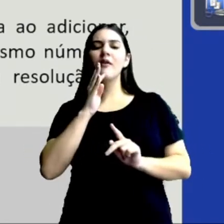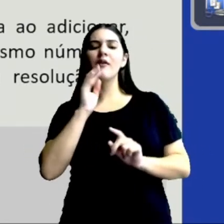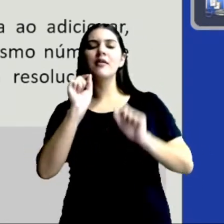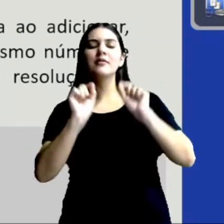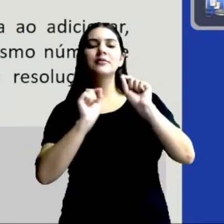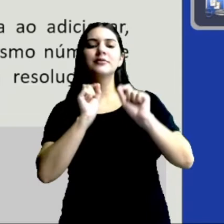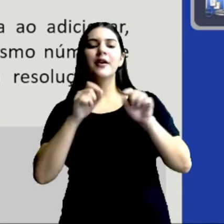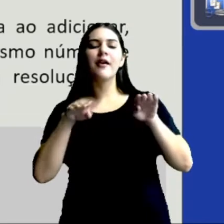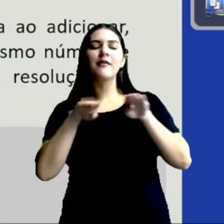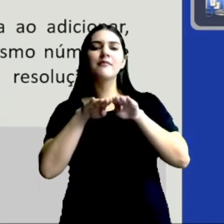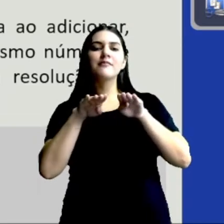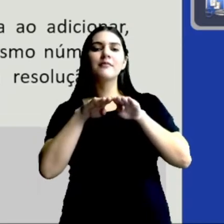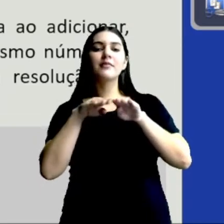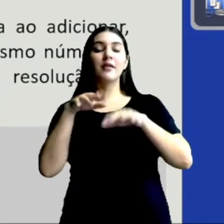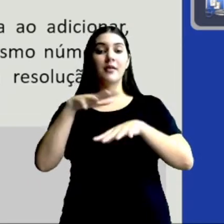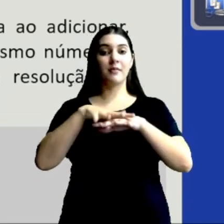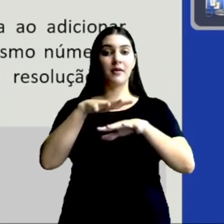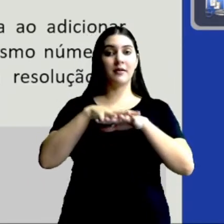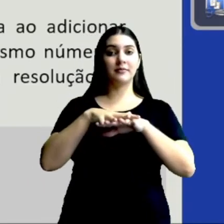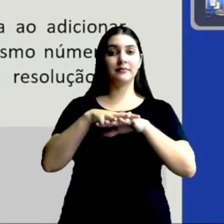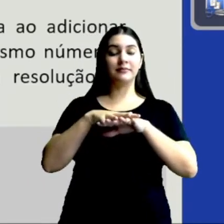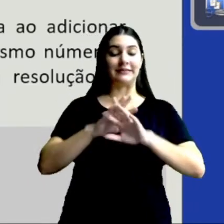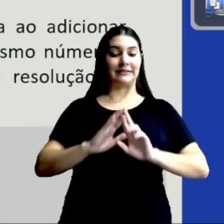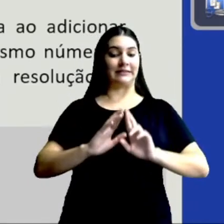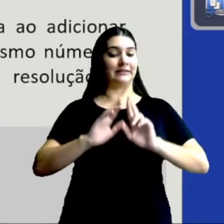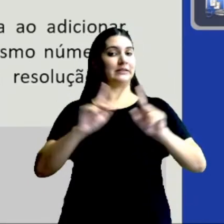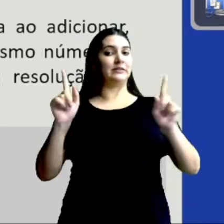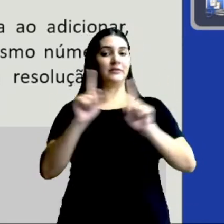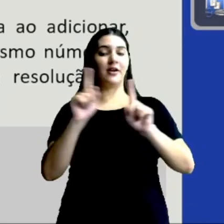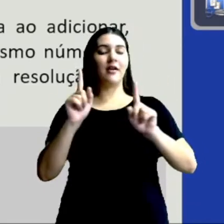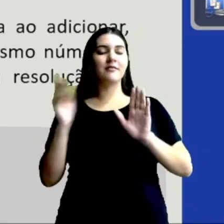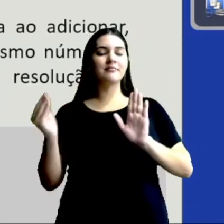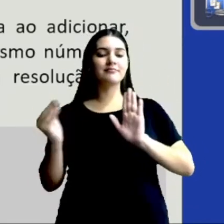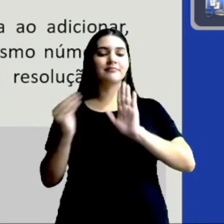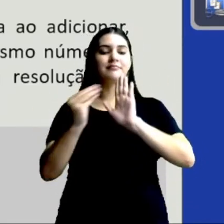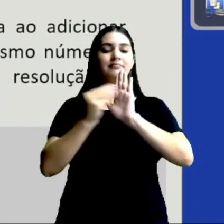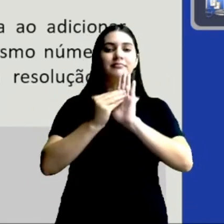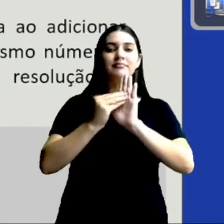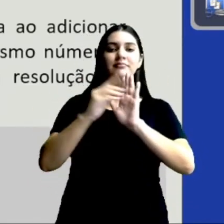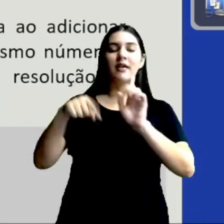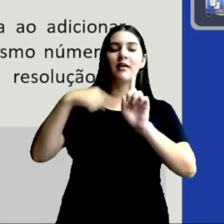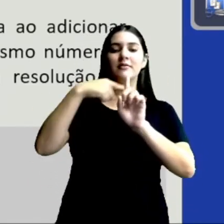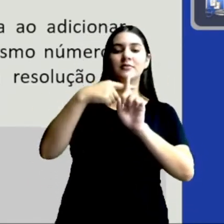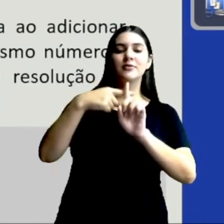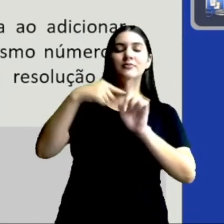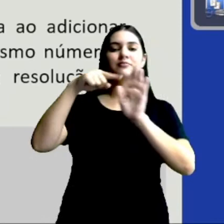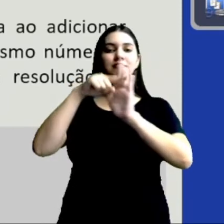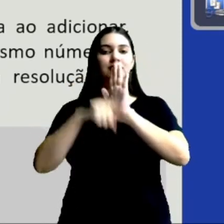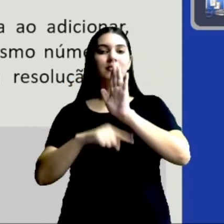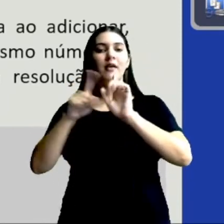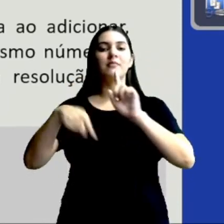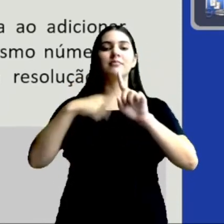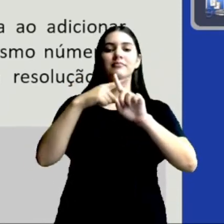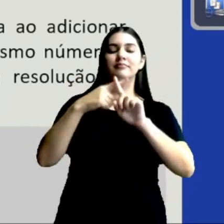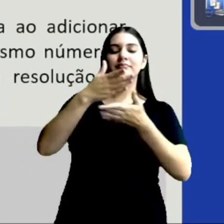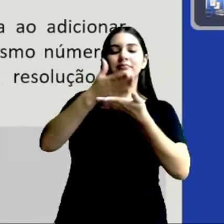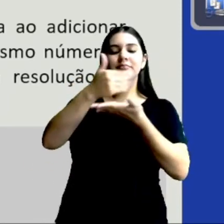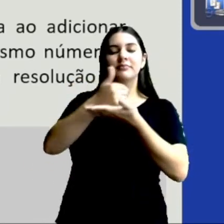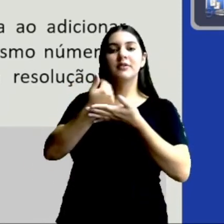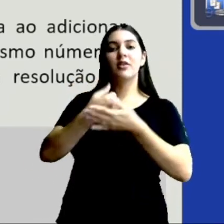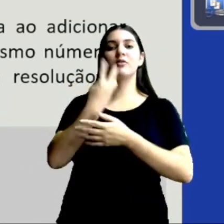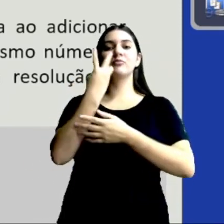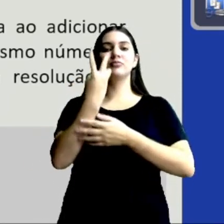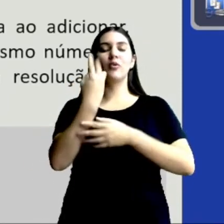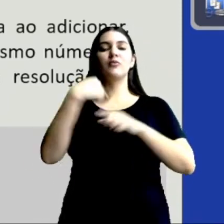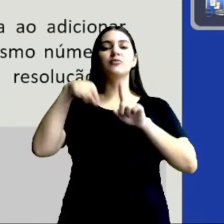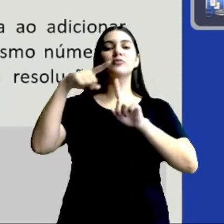igualdade matemática que não se altera quando a gente adiciona, subtrai, multiplica ou divide em seus 2 membros